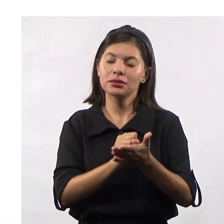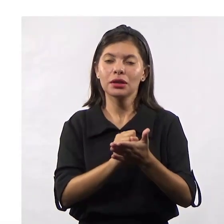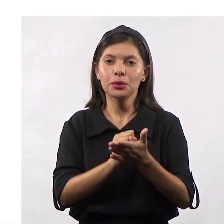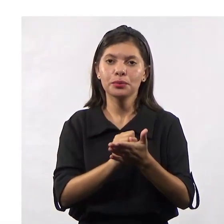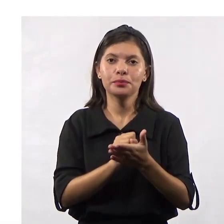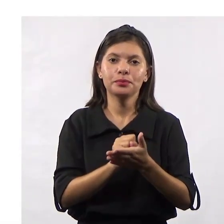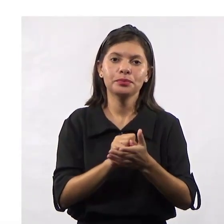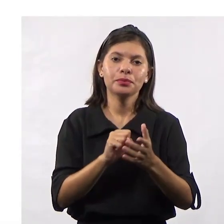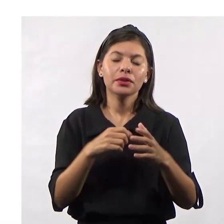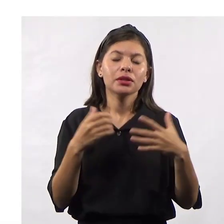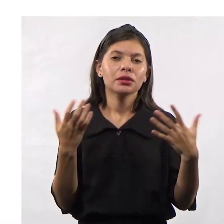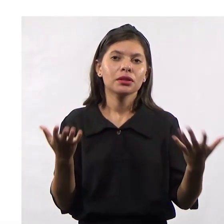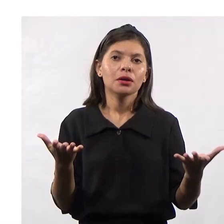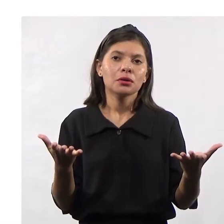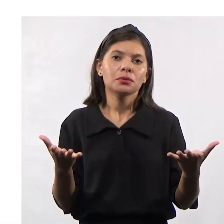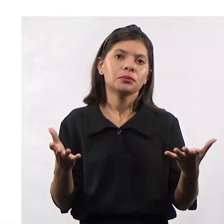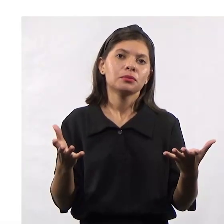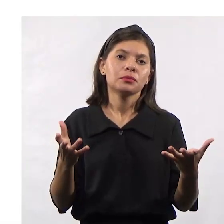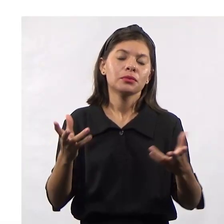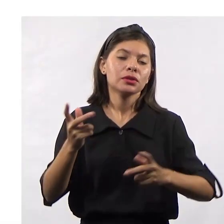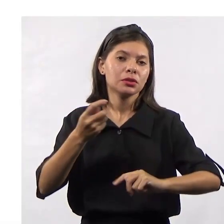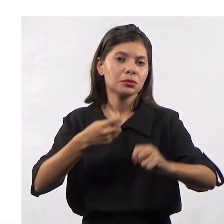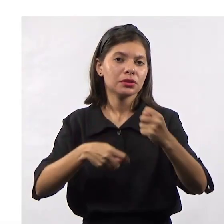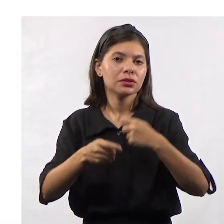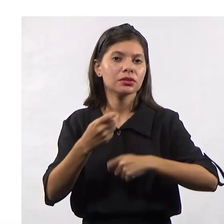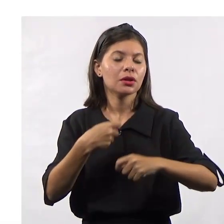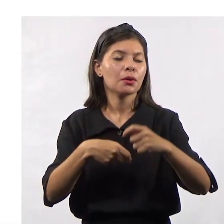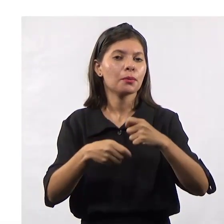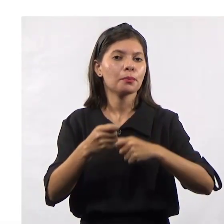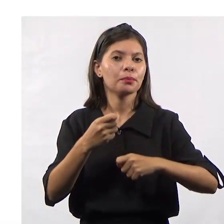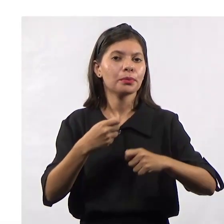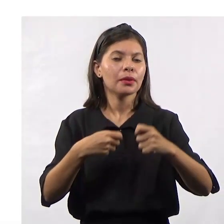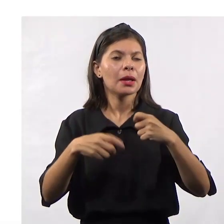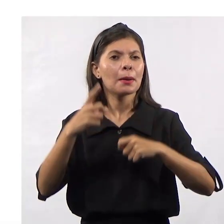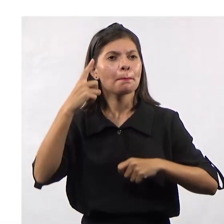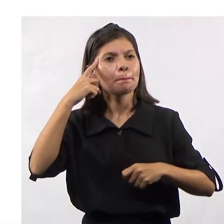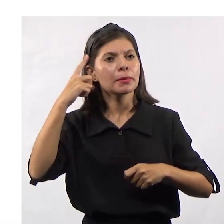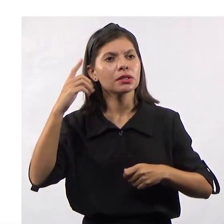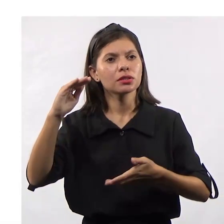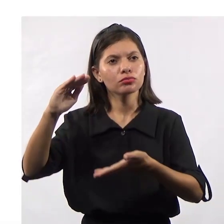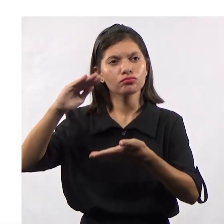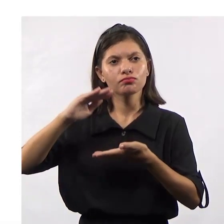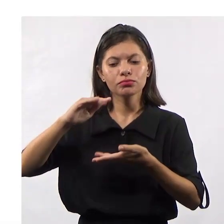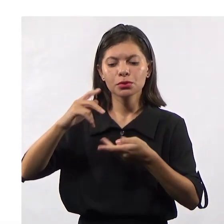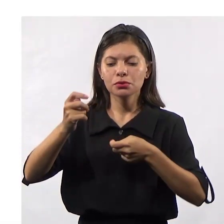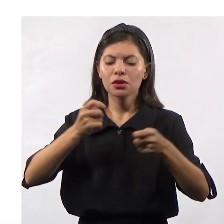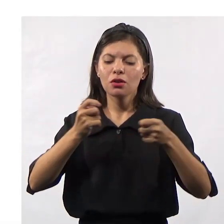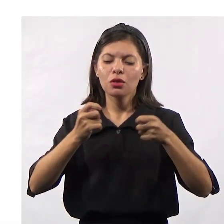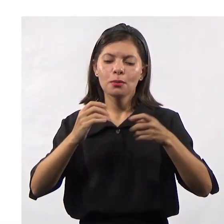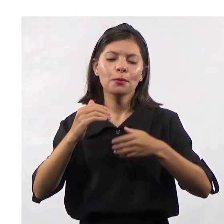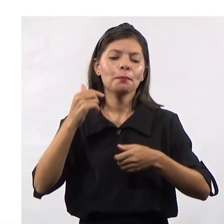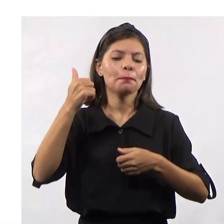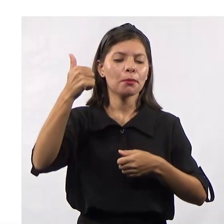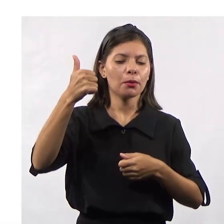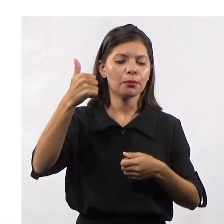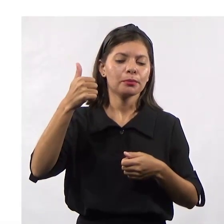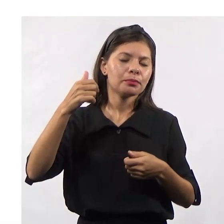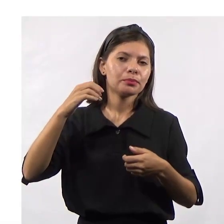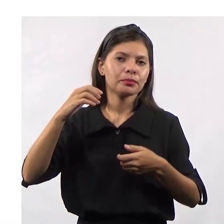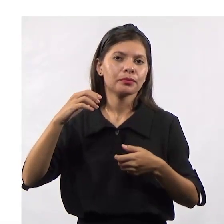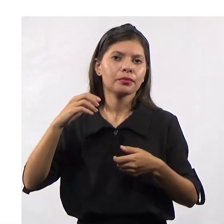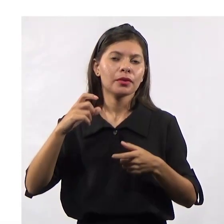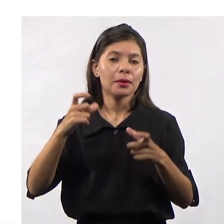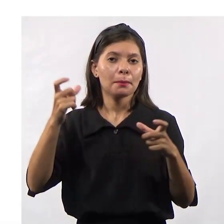pública. Então, a administração pode pensar no maior retorno econômico para ela, né?